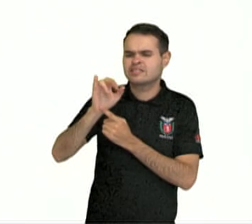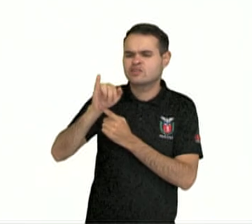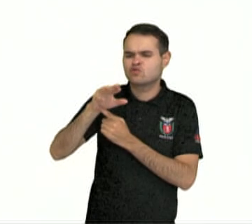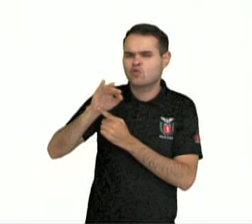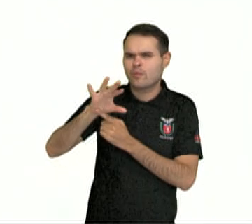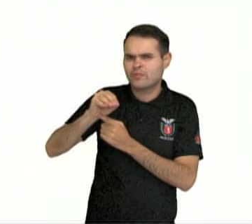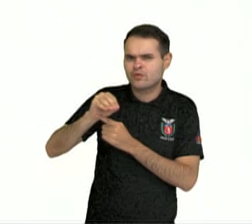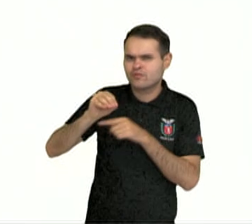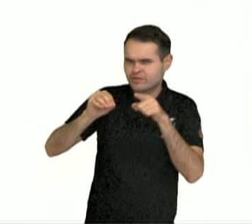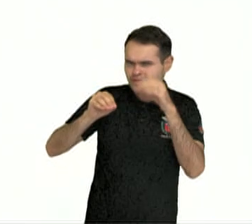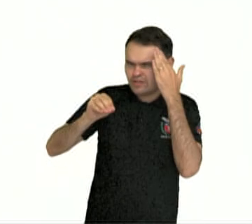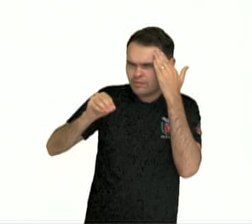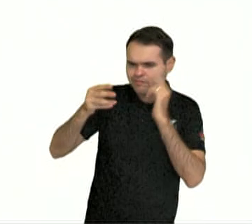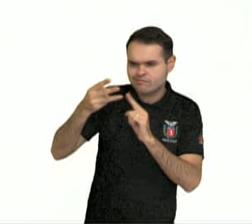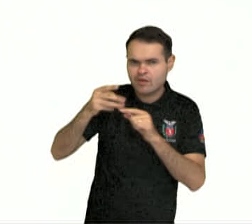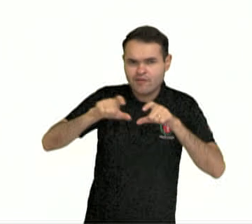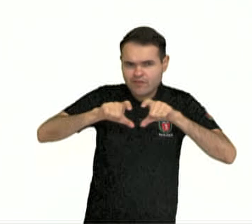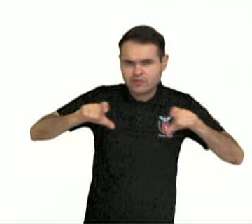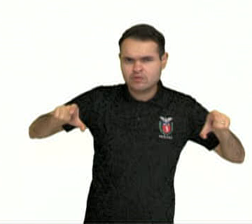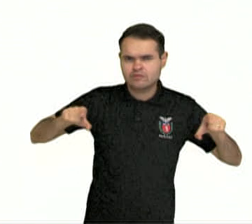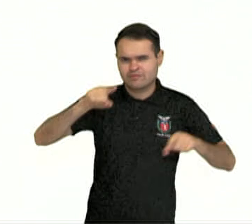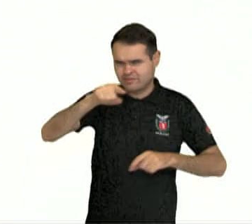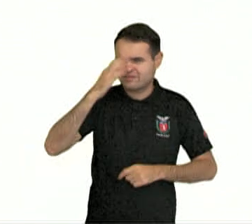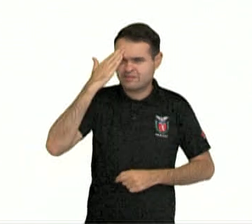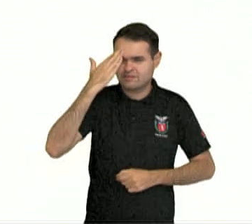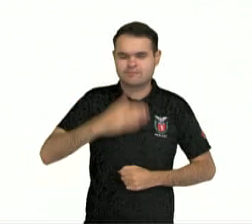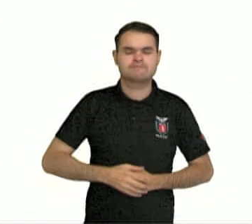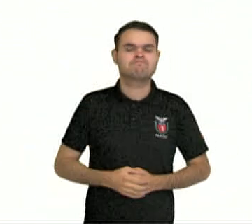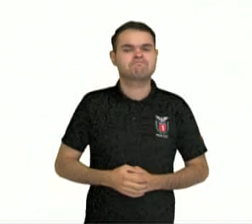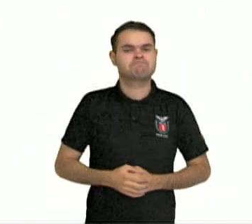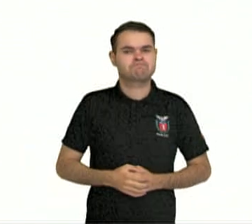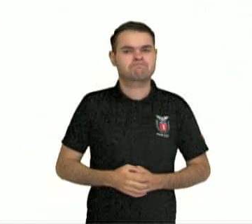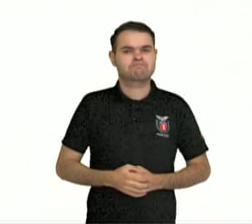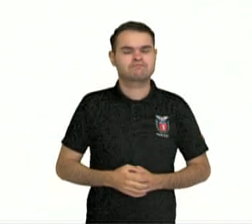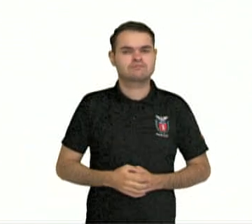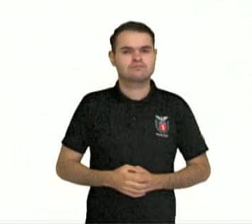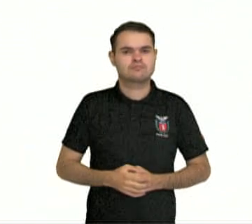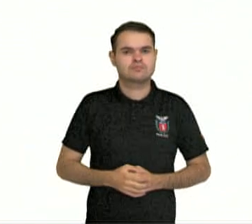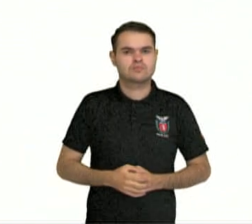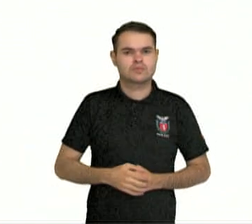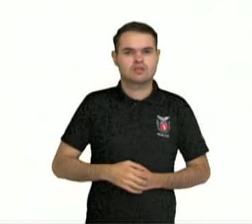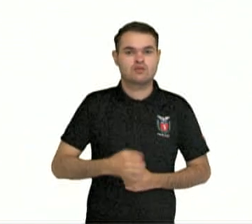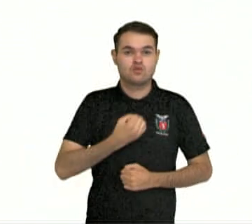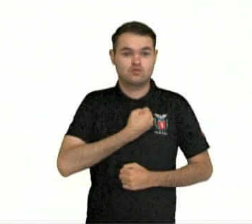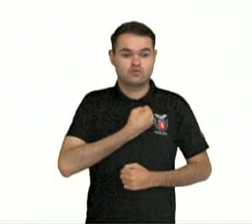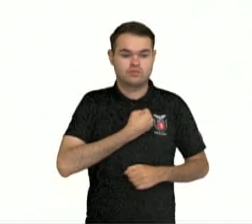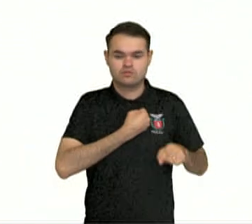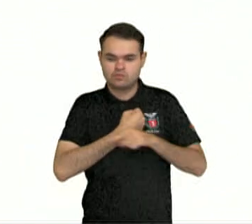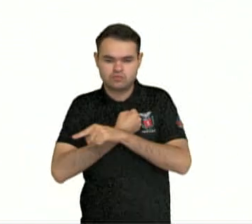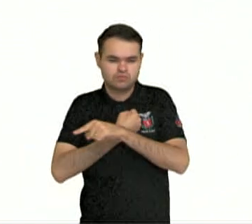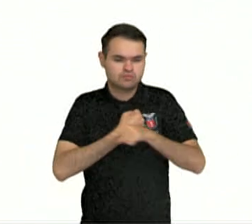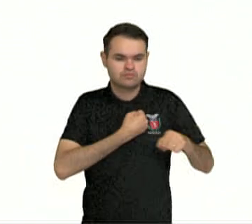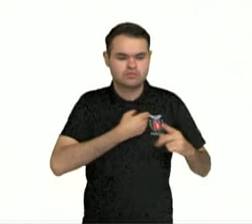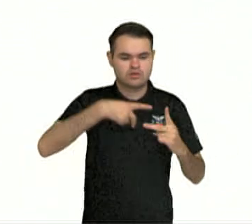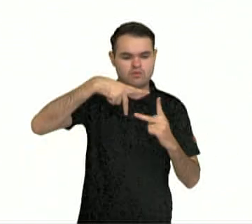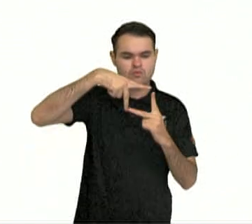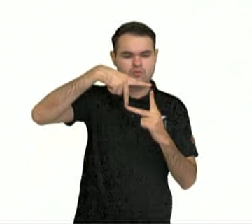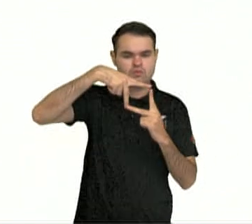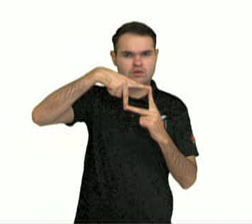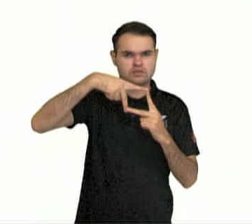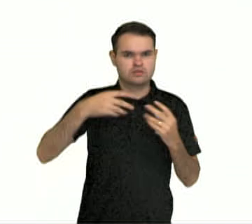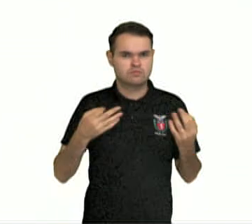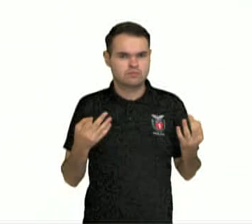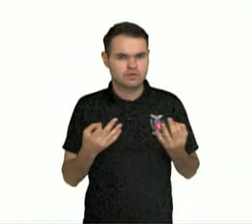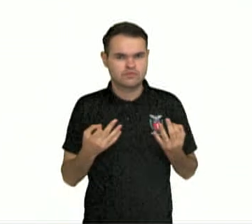fatoração? Calma aí, vamos responder essas perguntas. Olha lá. Números quadrados perfeitos, o que são?